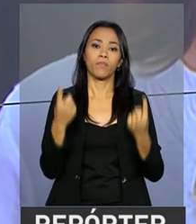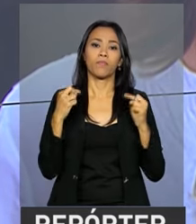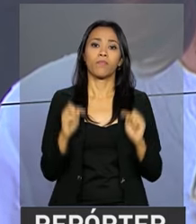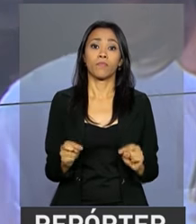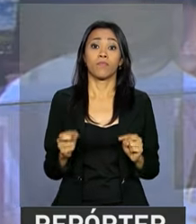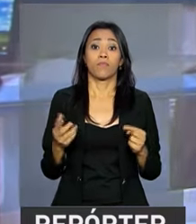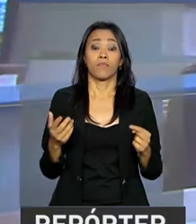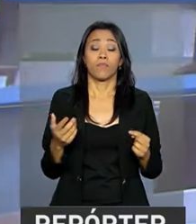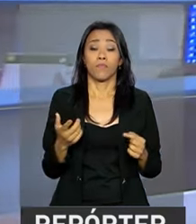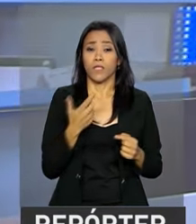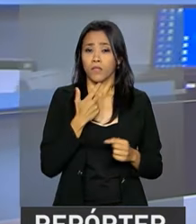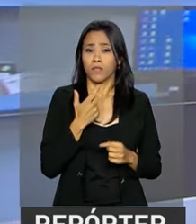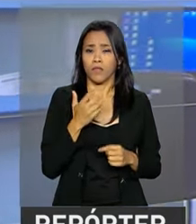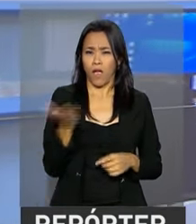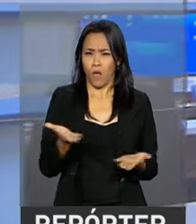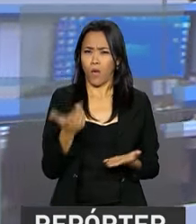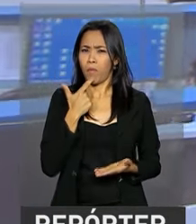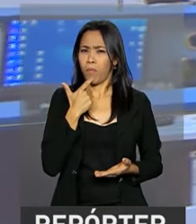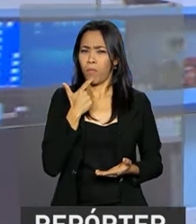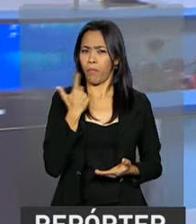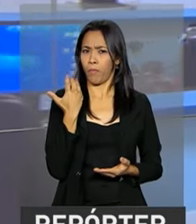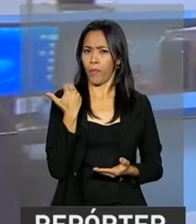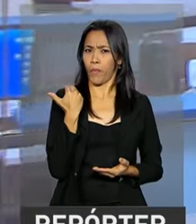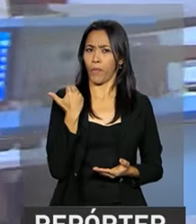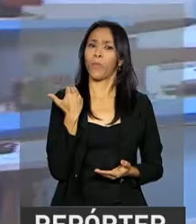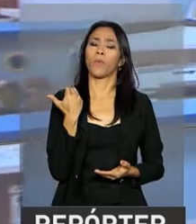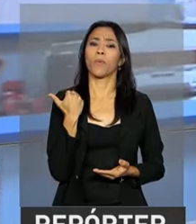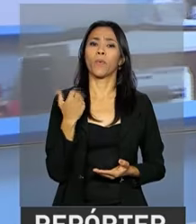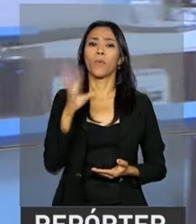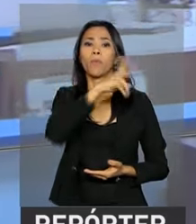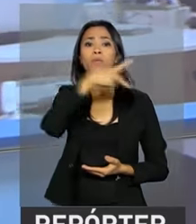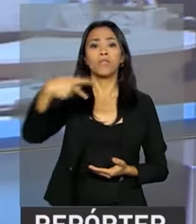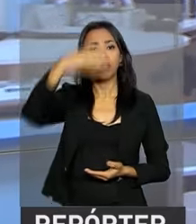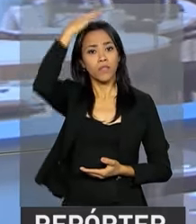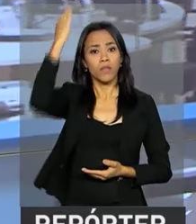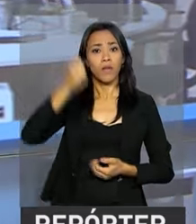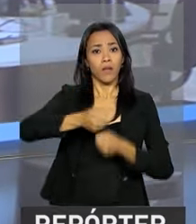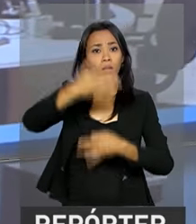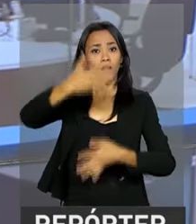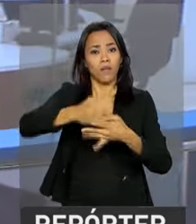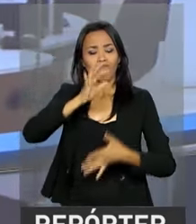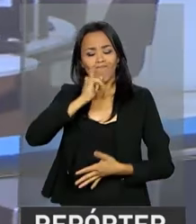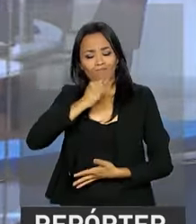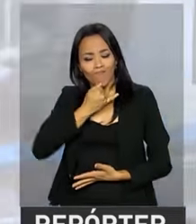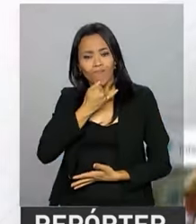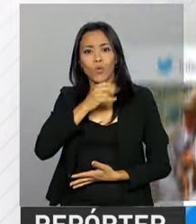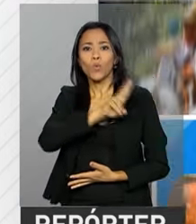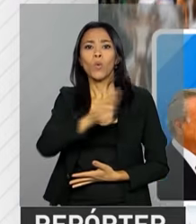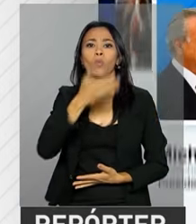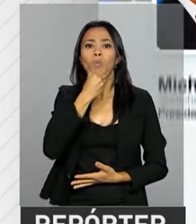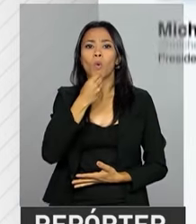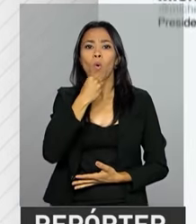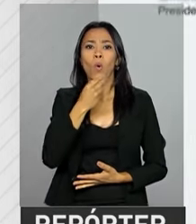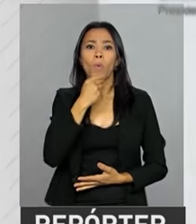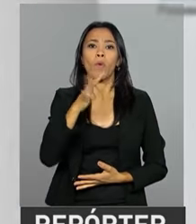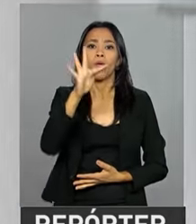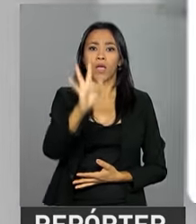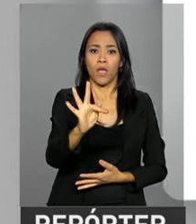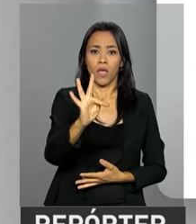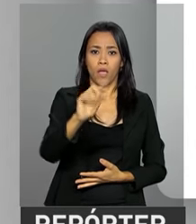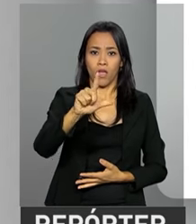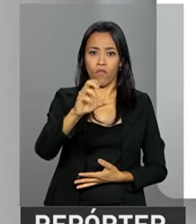E olha, e agora há pouco, pela rede social, o presidente Michel Temer lamentou a morte de Florival Rocha, pai